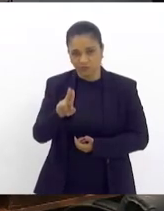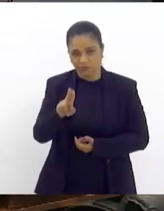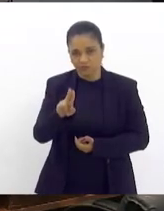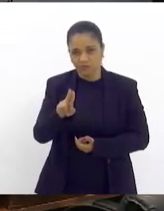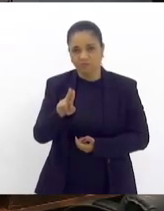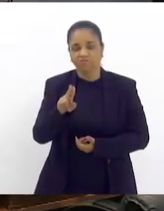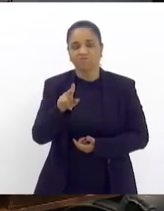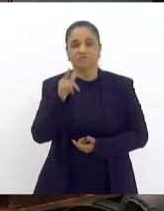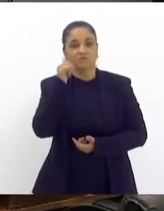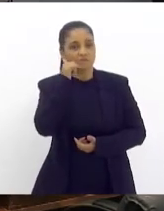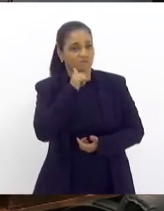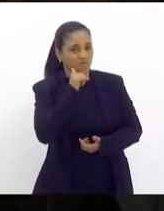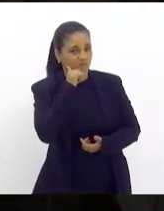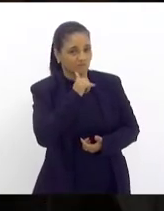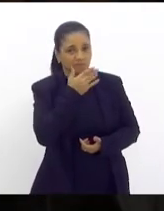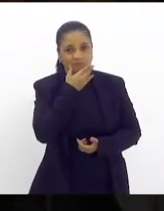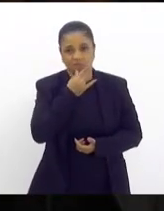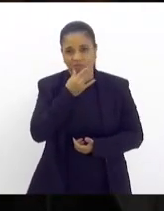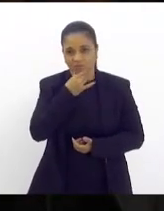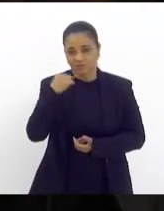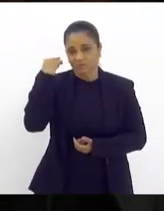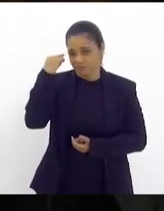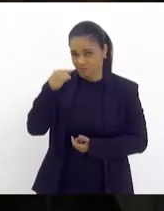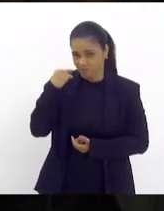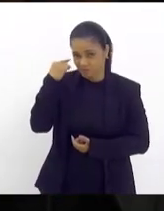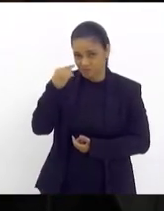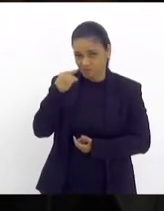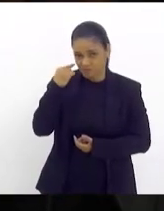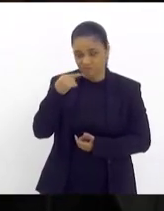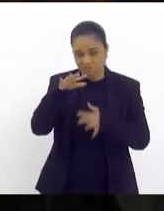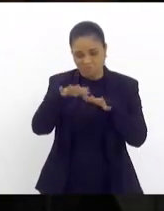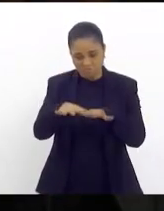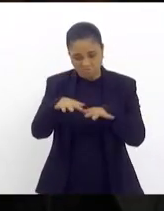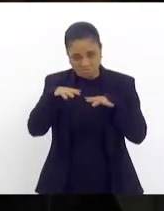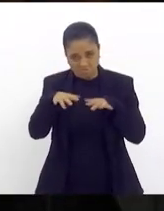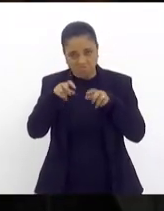senhoras e senhores deputados ainda presentes em plenário,